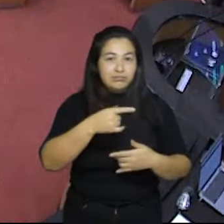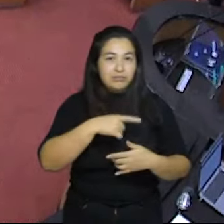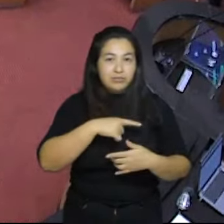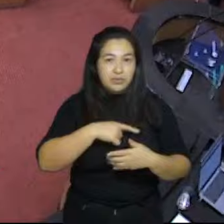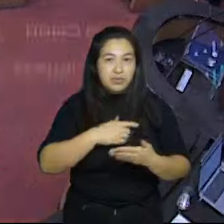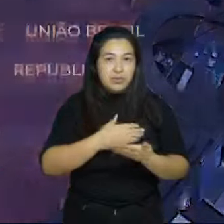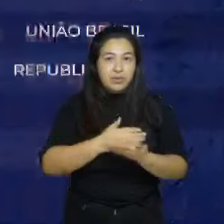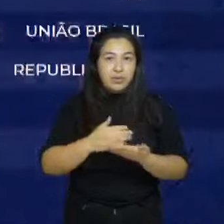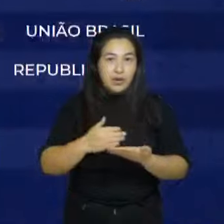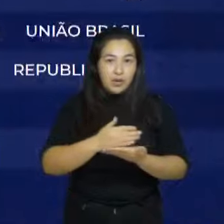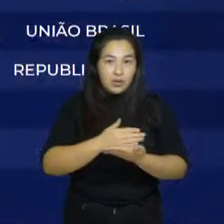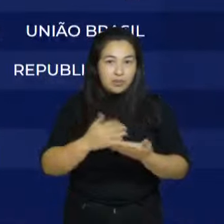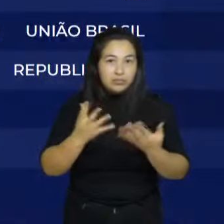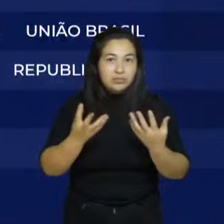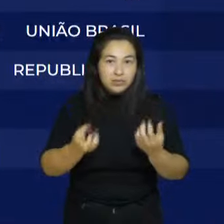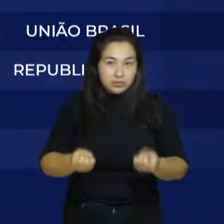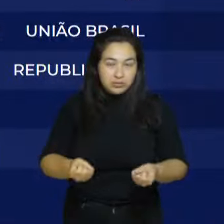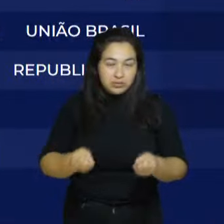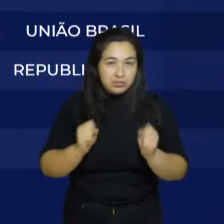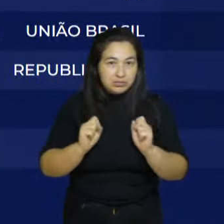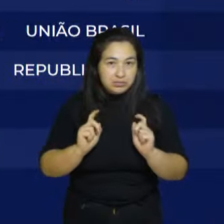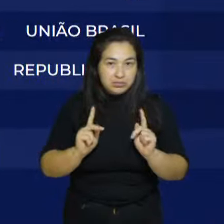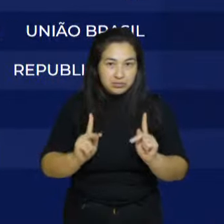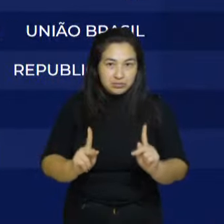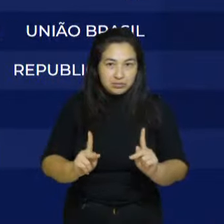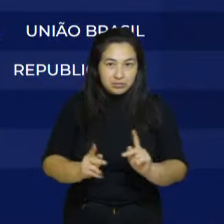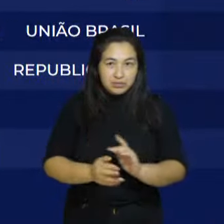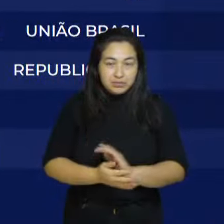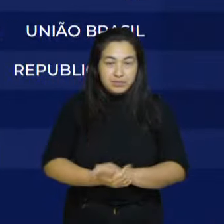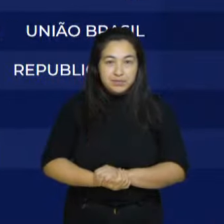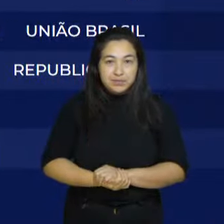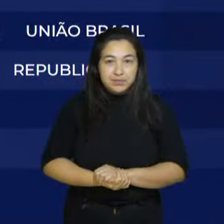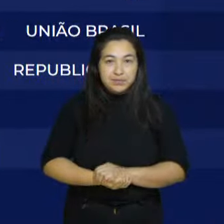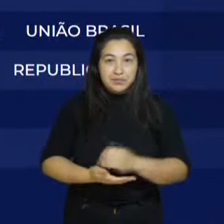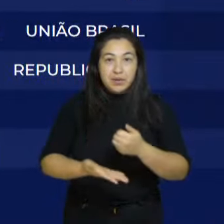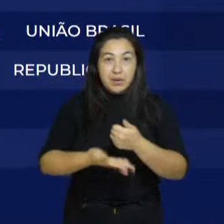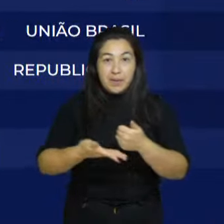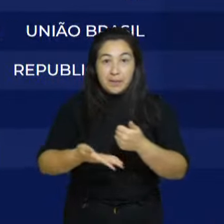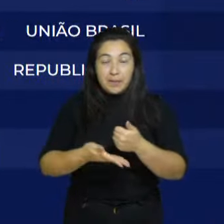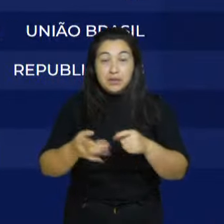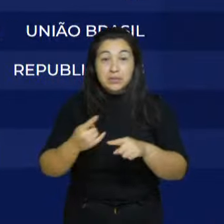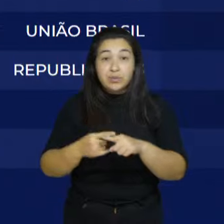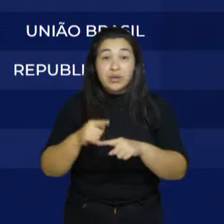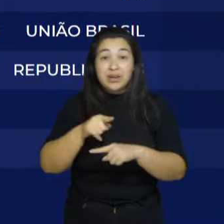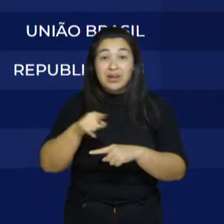presidência atendeu o requerimento embasado em um atestado